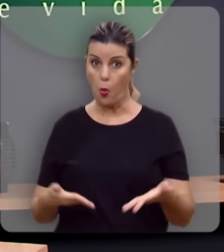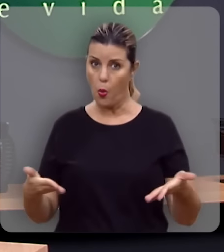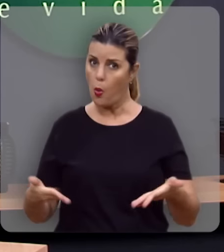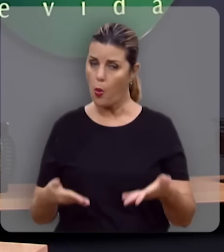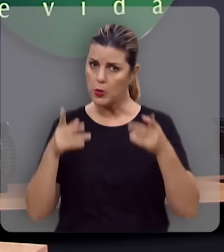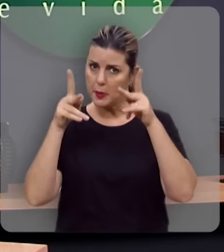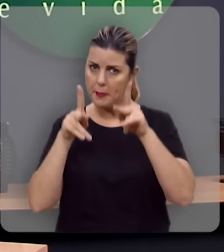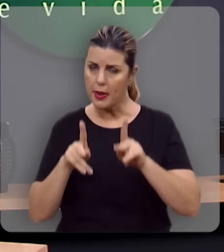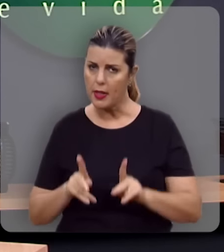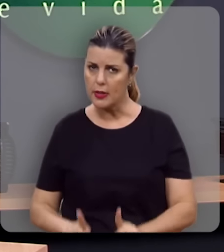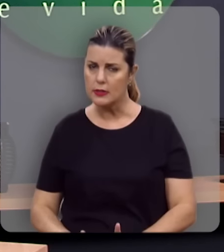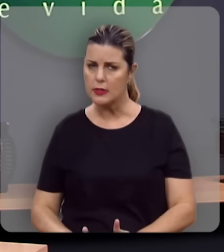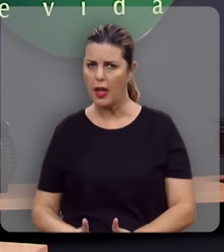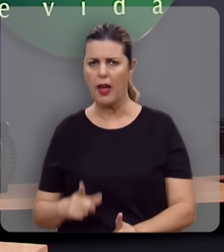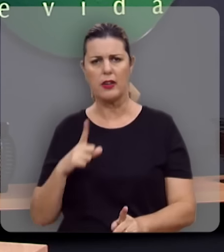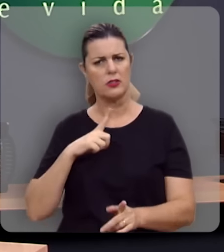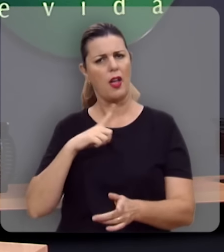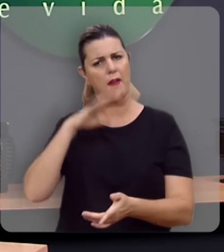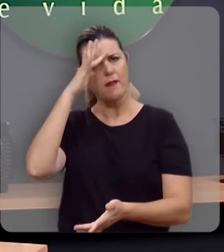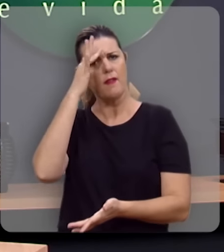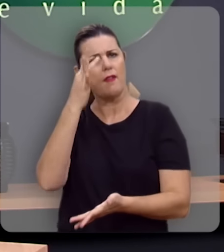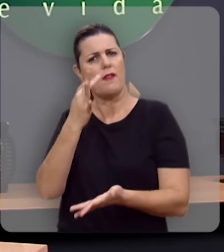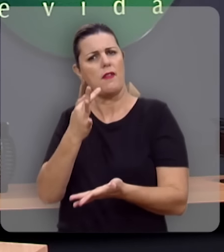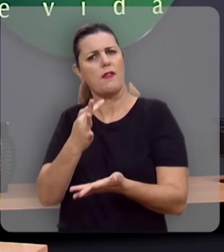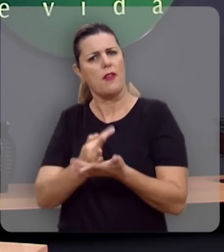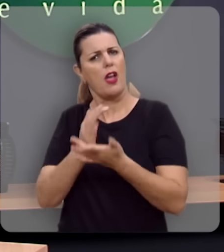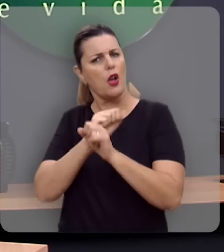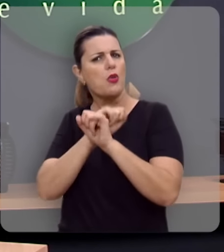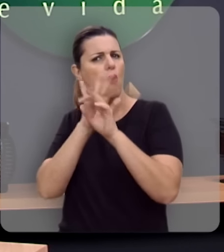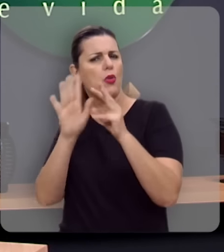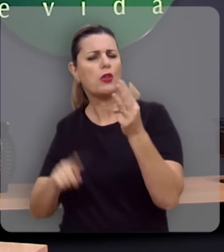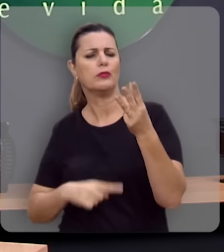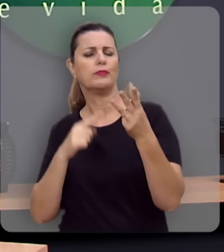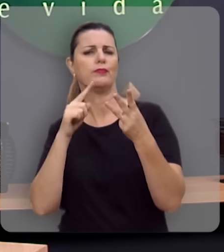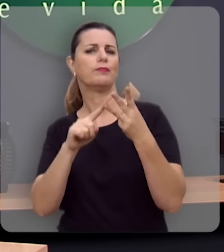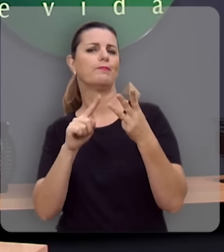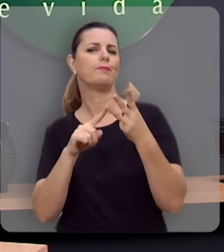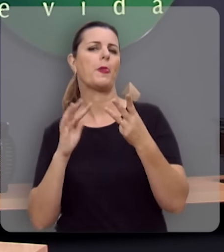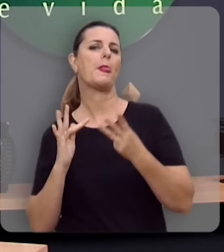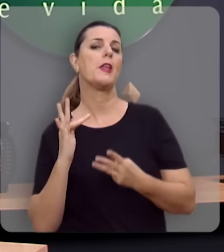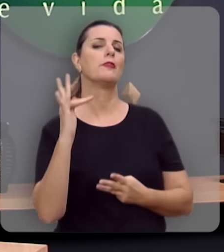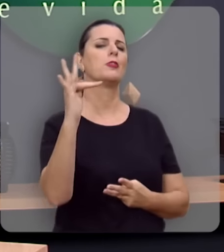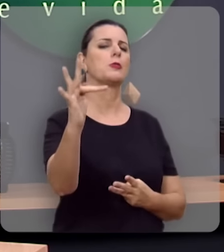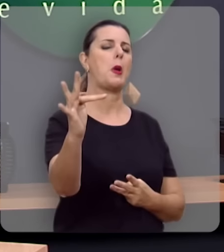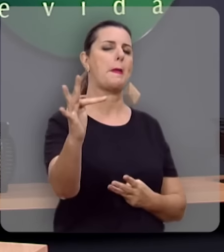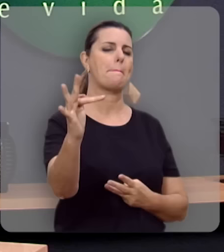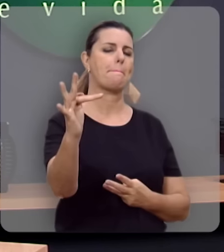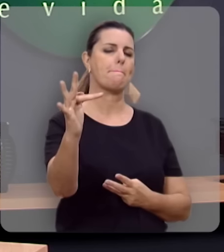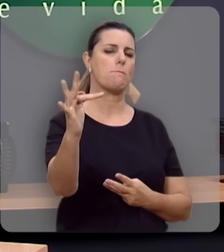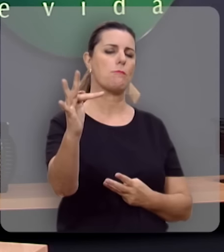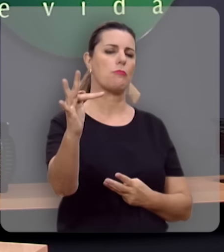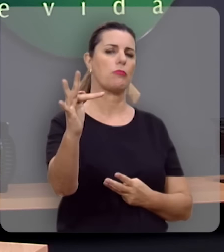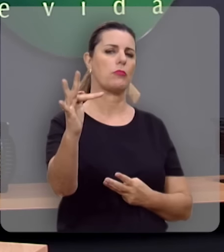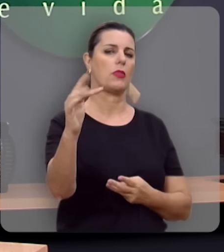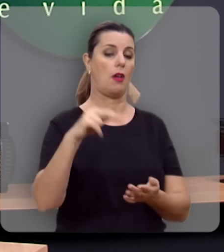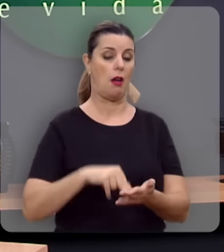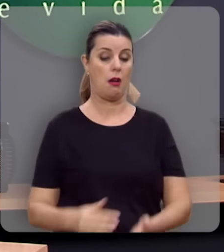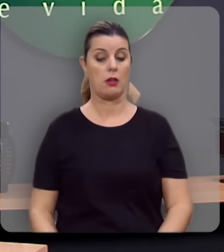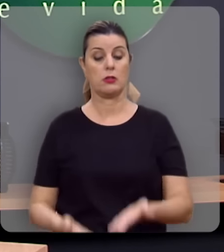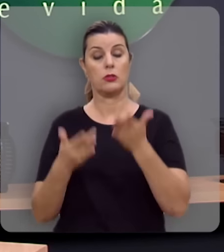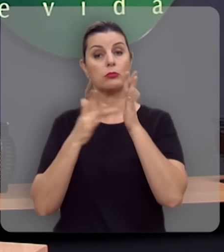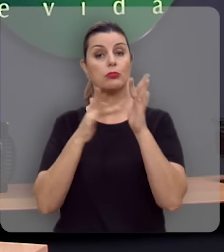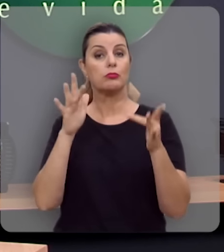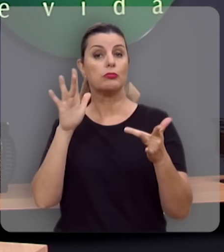Em relação ao presente, é um artigo de fé glorioso. Mas em relação ao futuro,